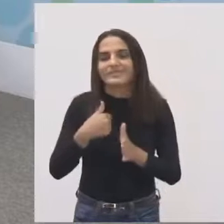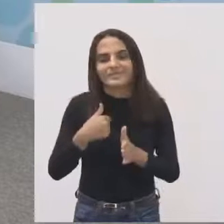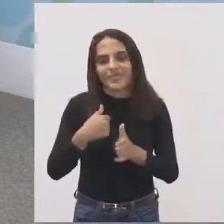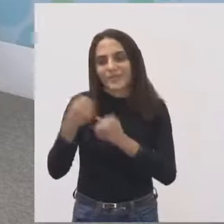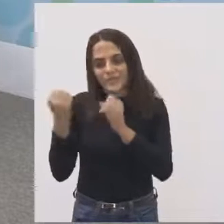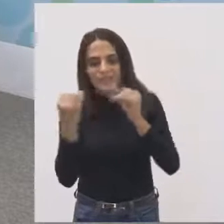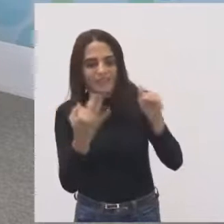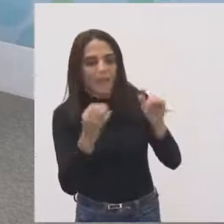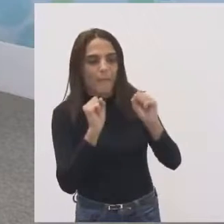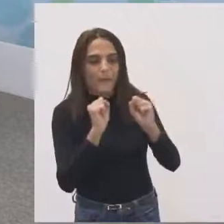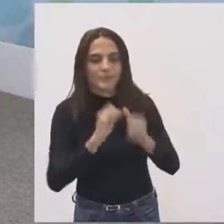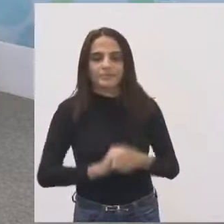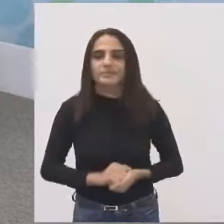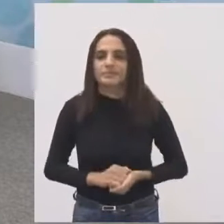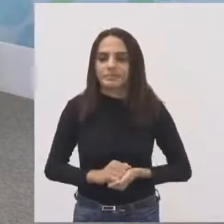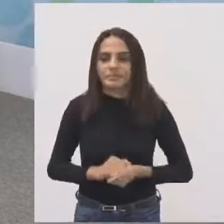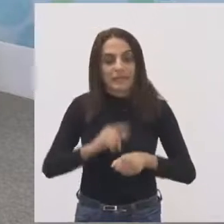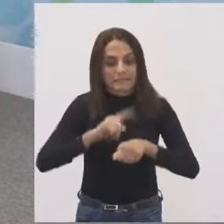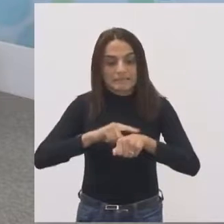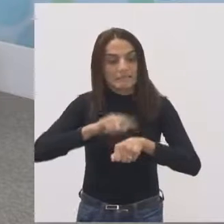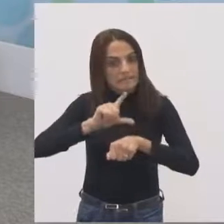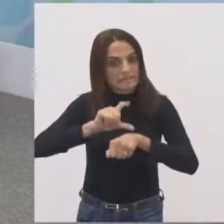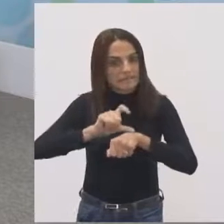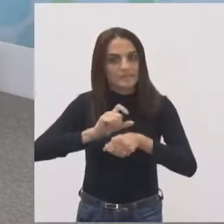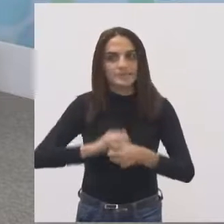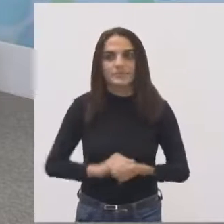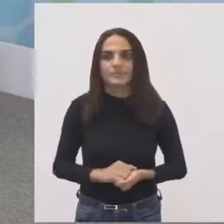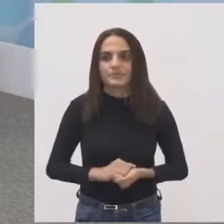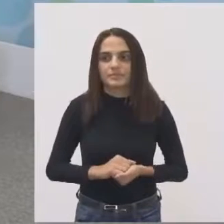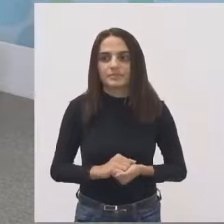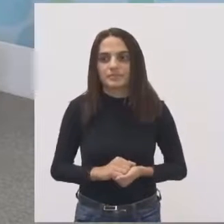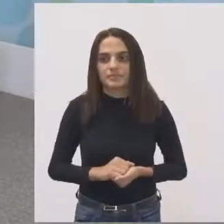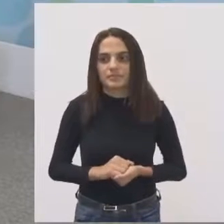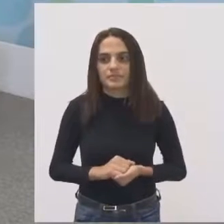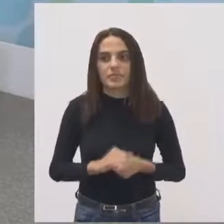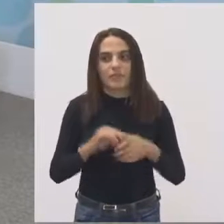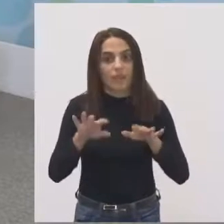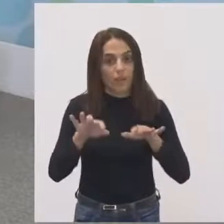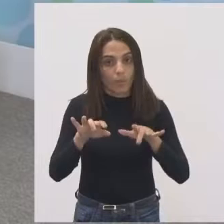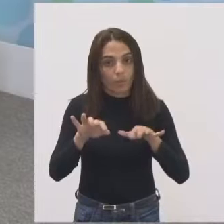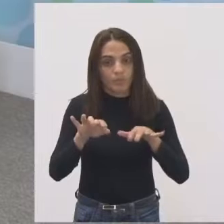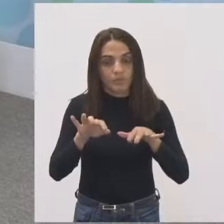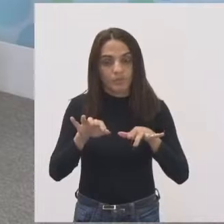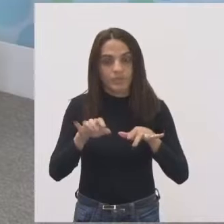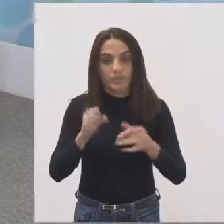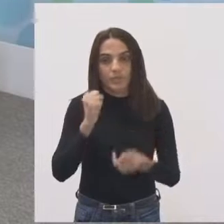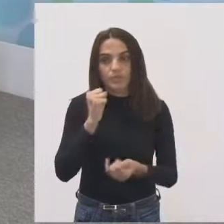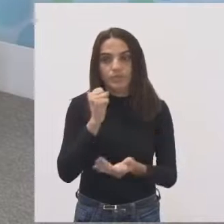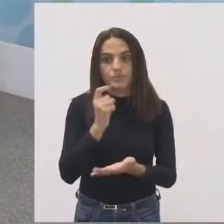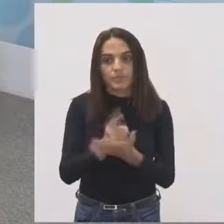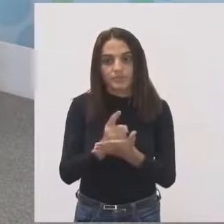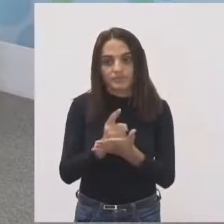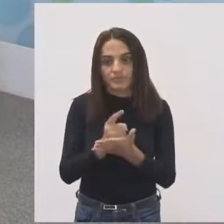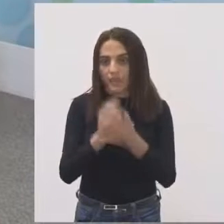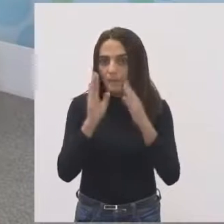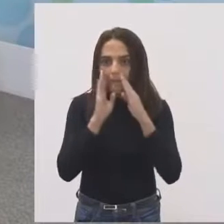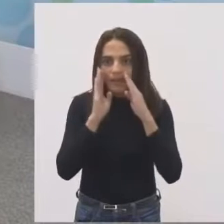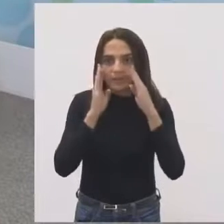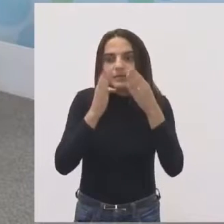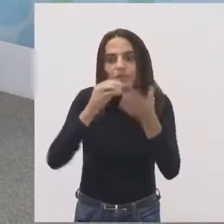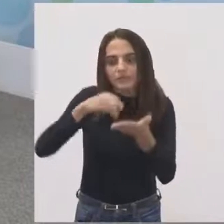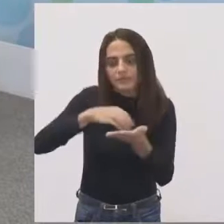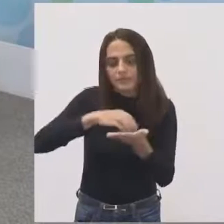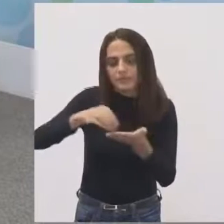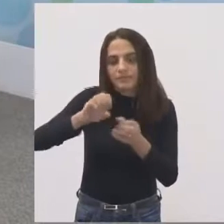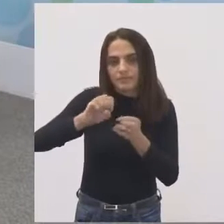falar. Tá, o tempo tá bem curto. Não, pessoal, esse daqui é o notebook que foi comprado exclusivamente para a Secretaria